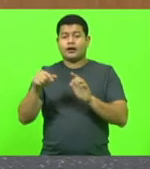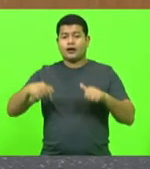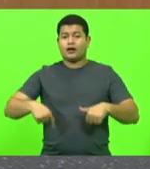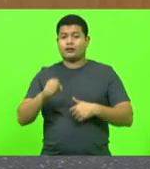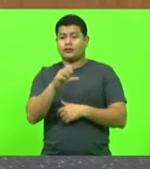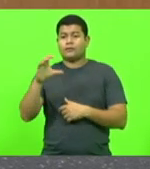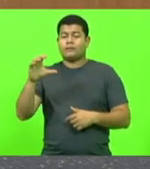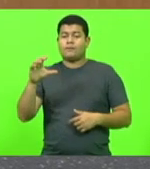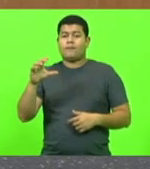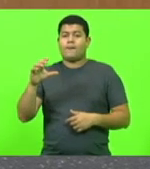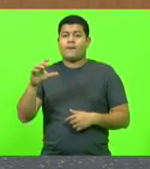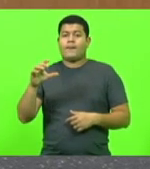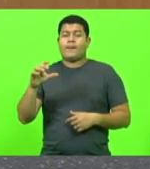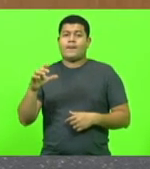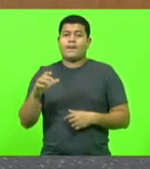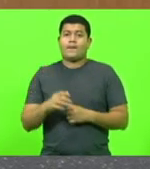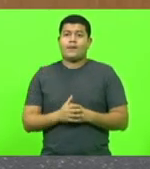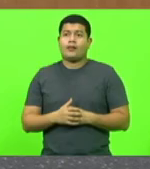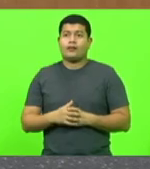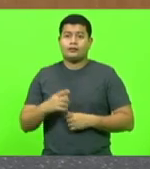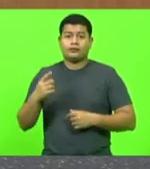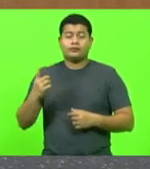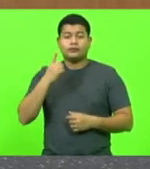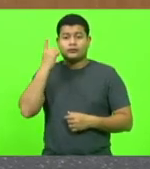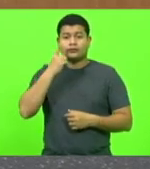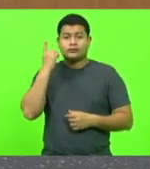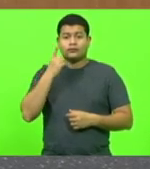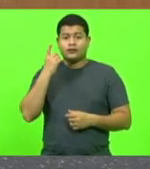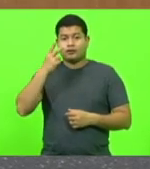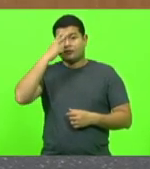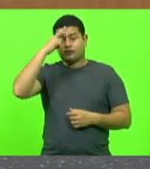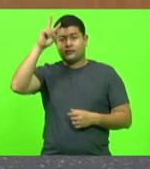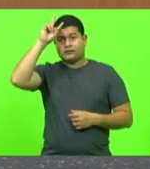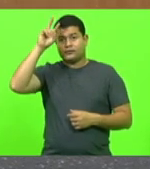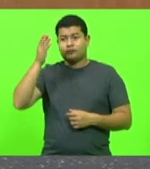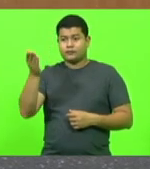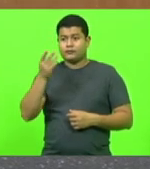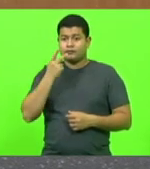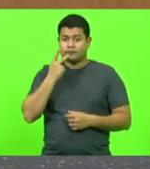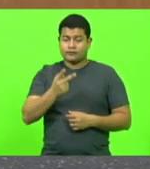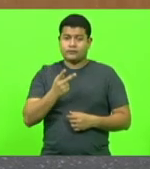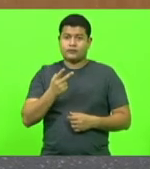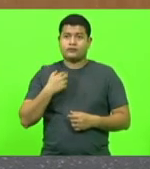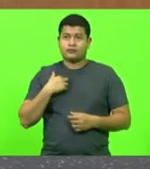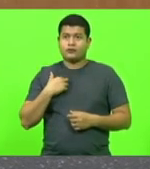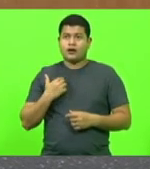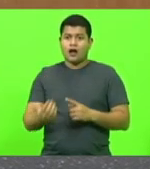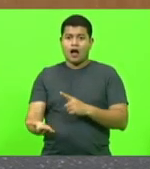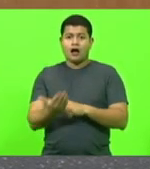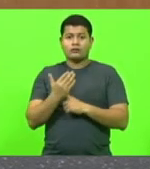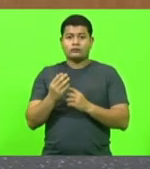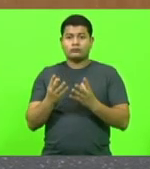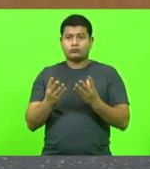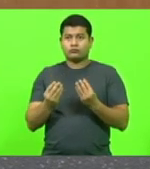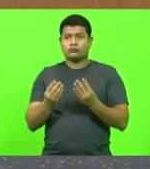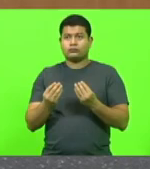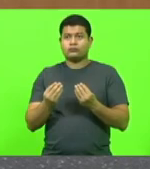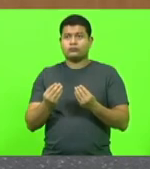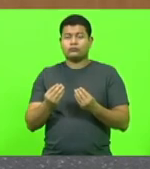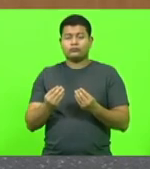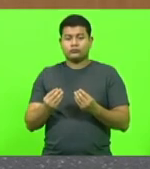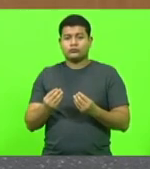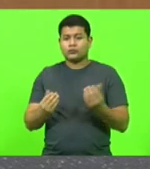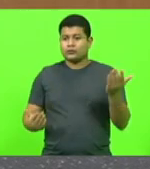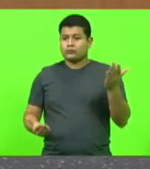Catarina. E deputado Vicente Caro Preso, sua manifestação contribuiu muito para o convencimento,